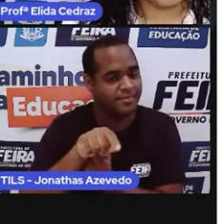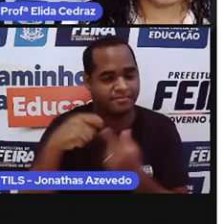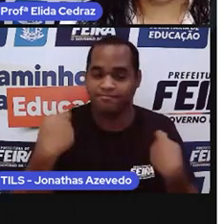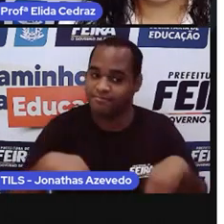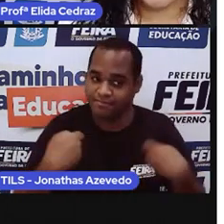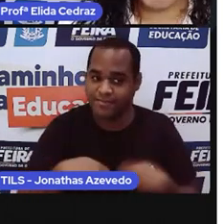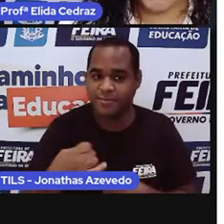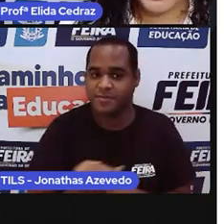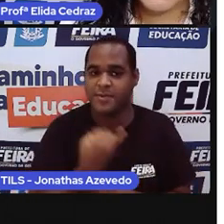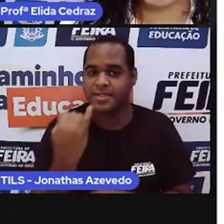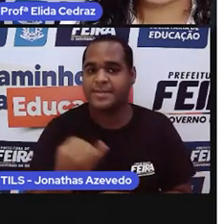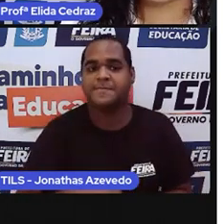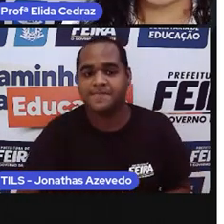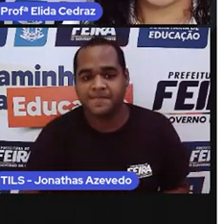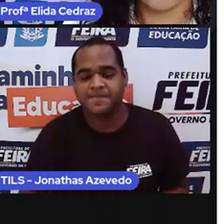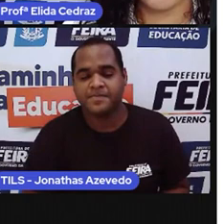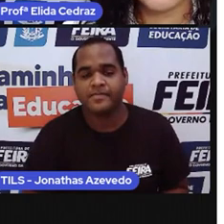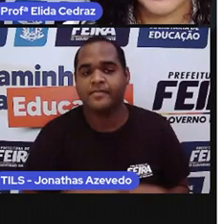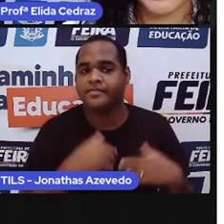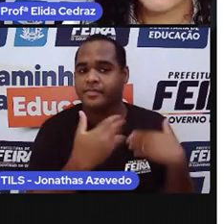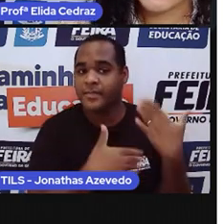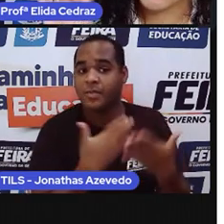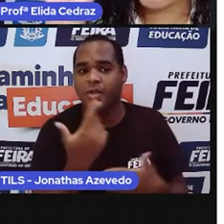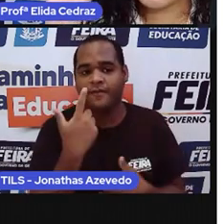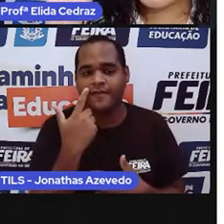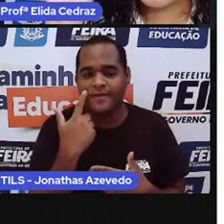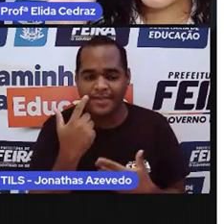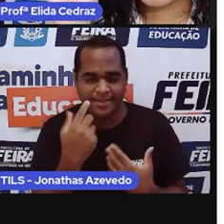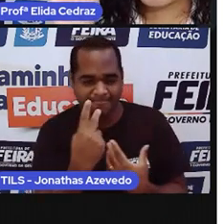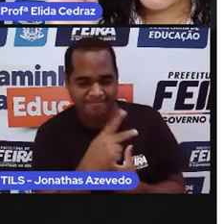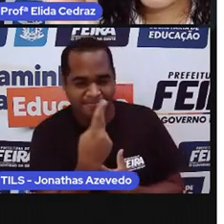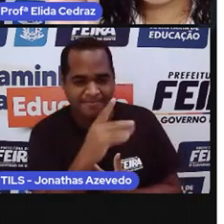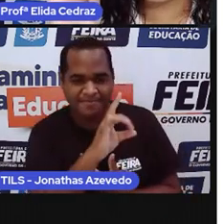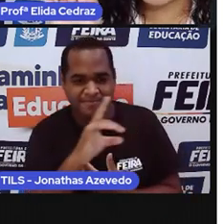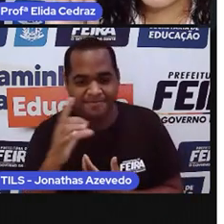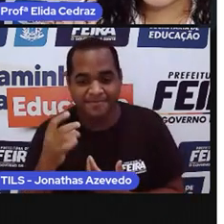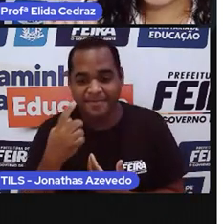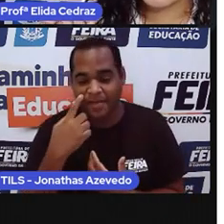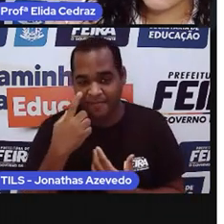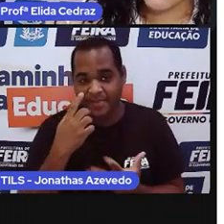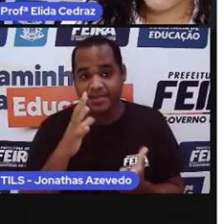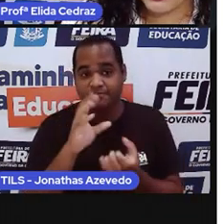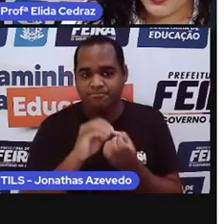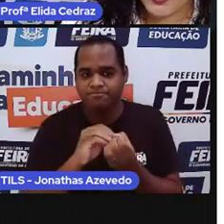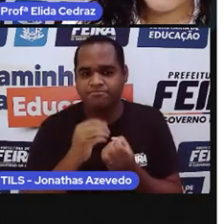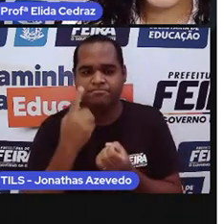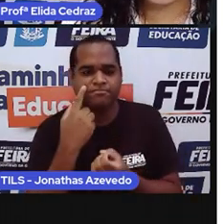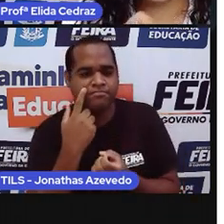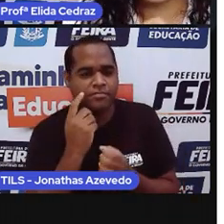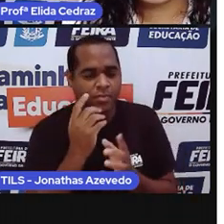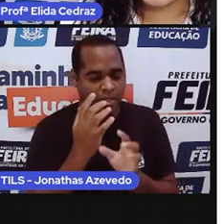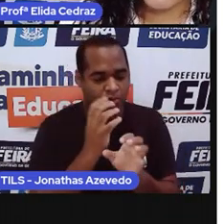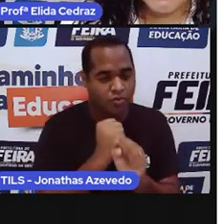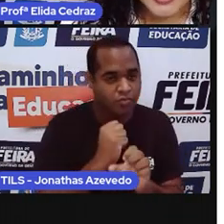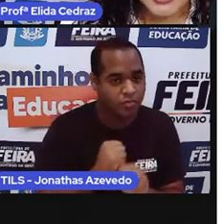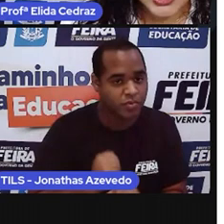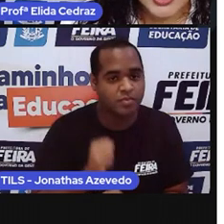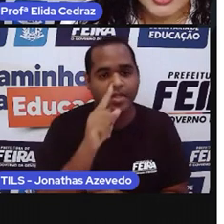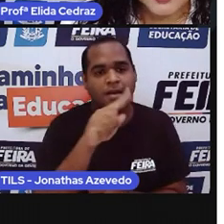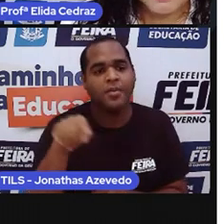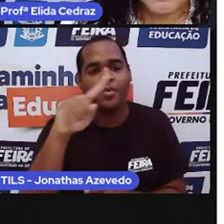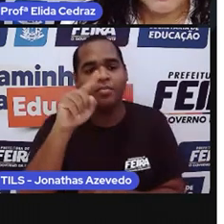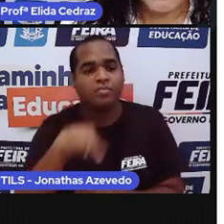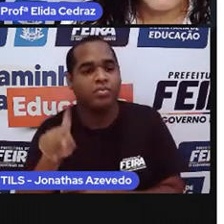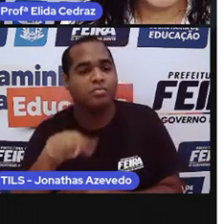circular. Depois, você vai contar quantas vezes você circulou e escrever